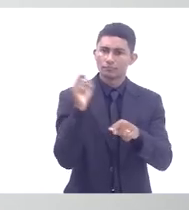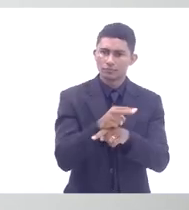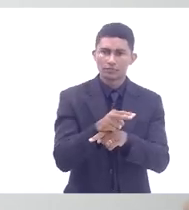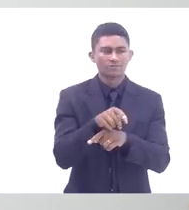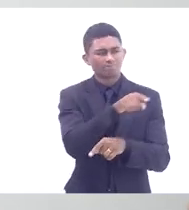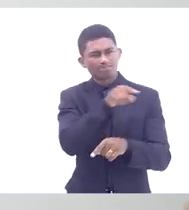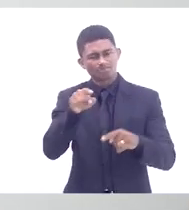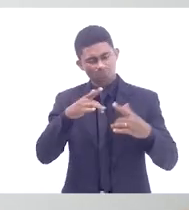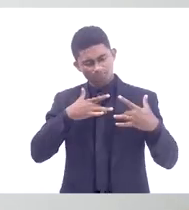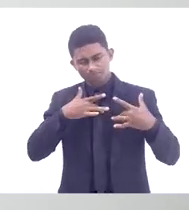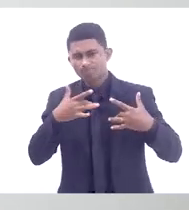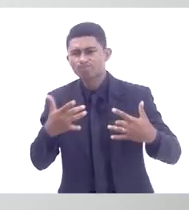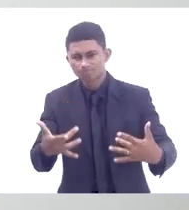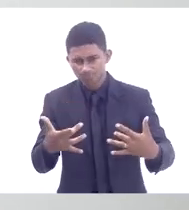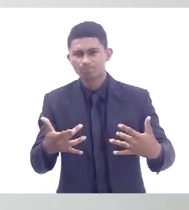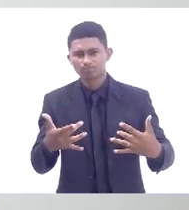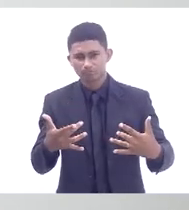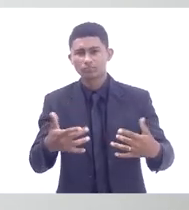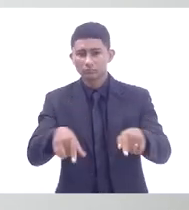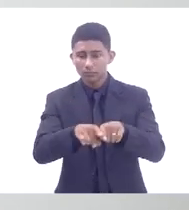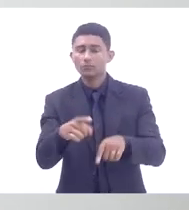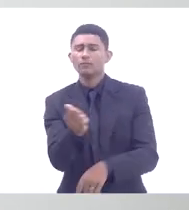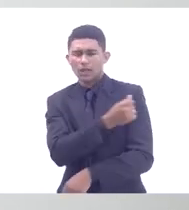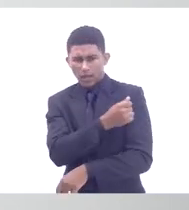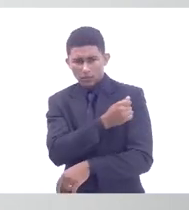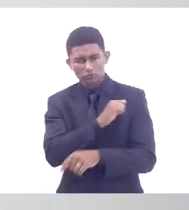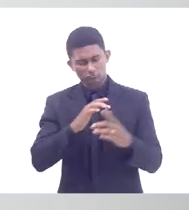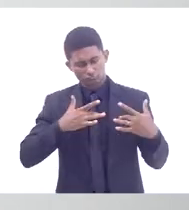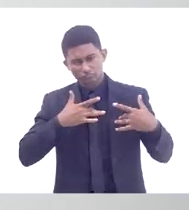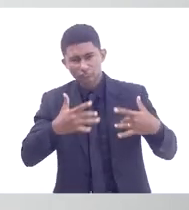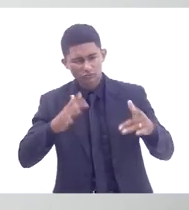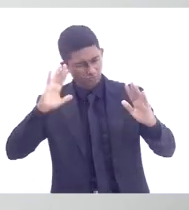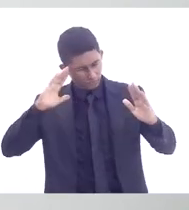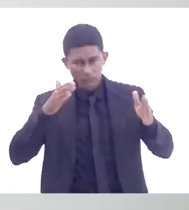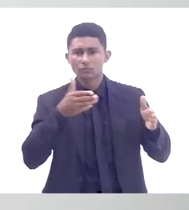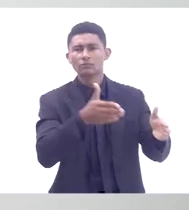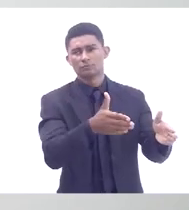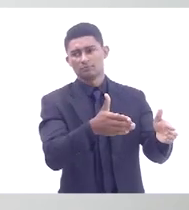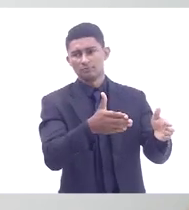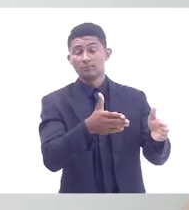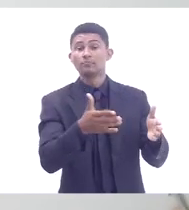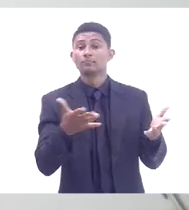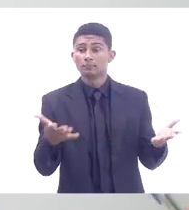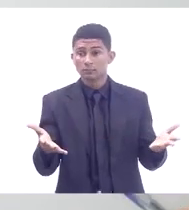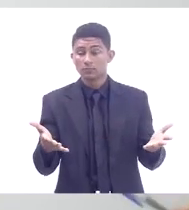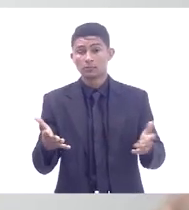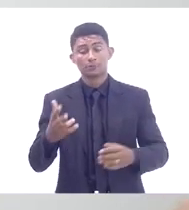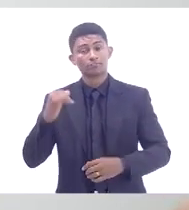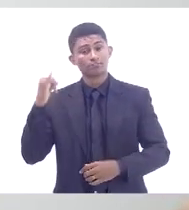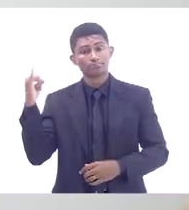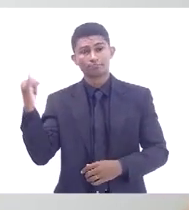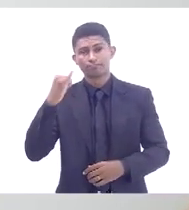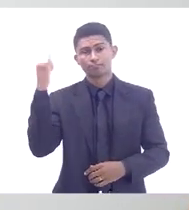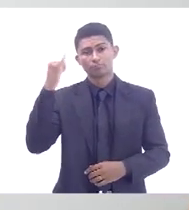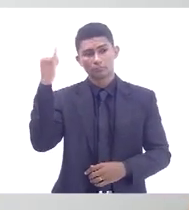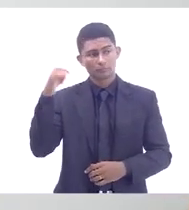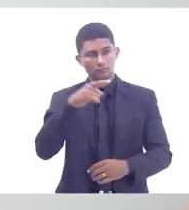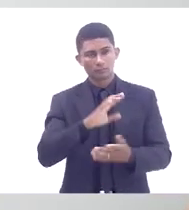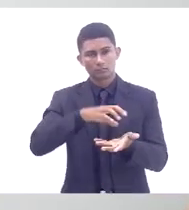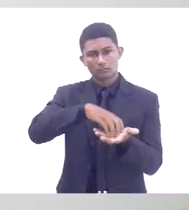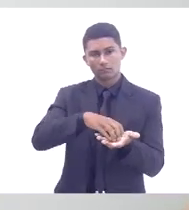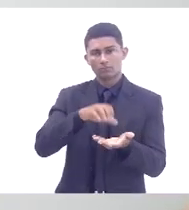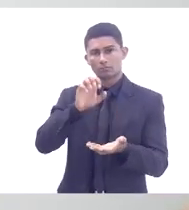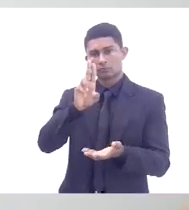Dedicação exclusiva o que sem dúvida é um dos fatores fundamentais que leva a way